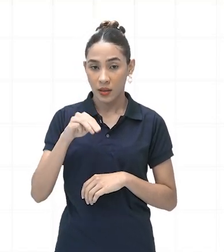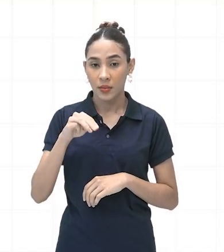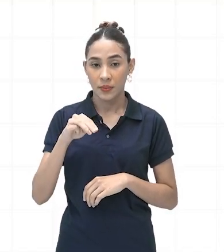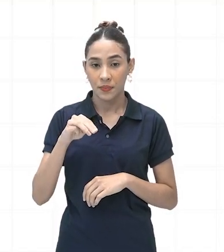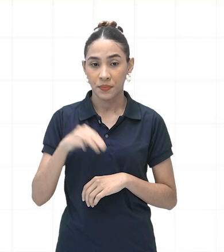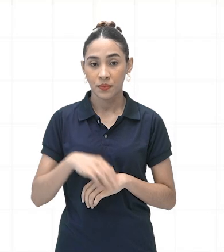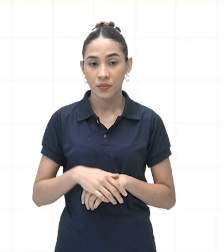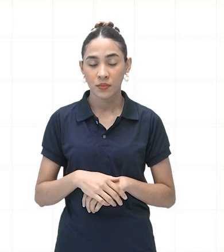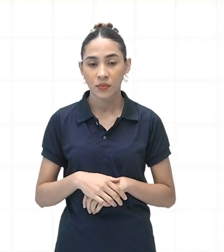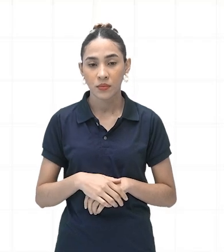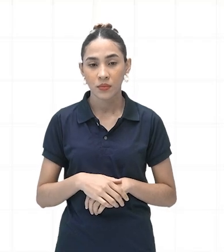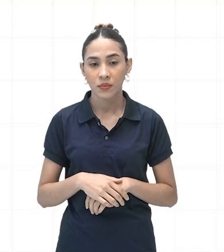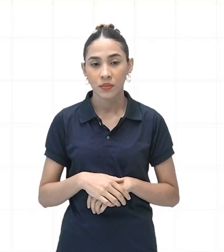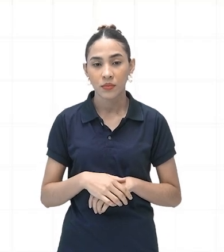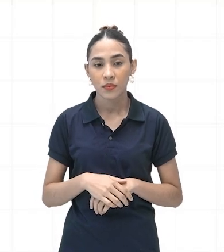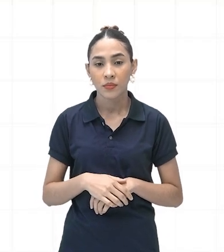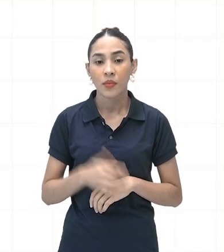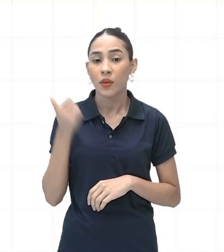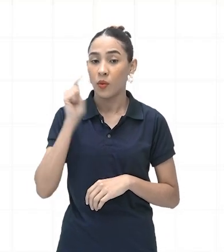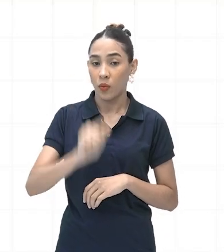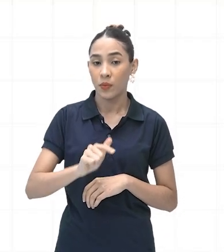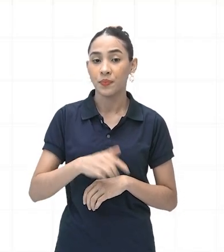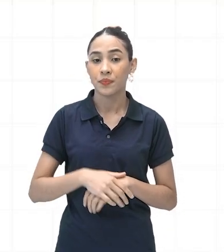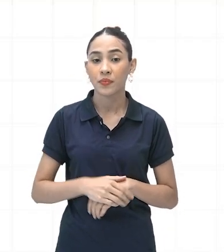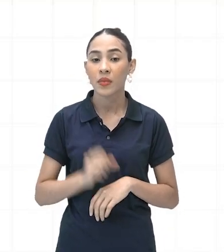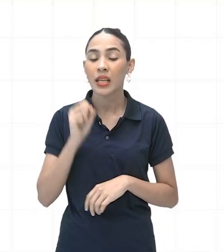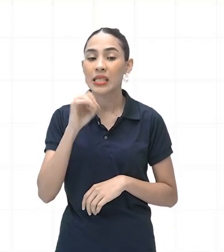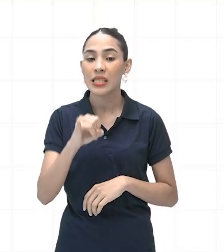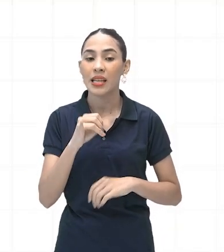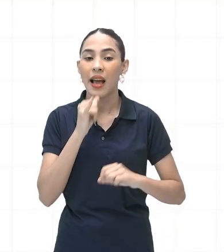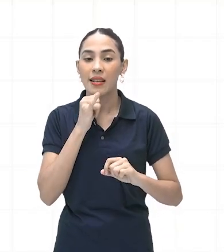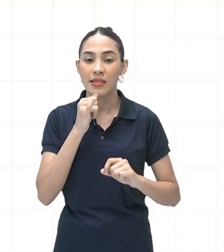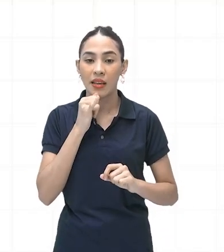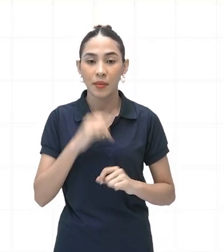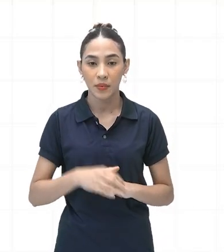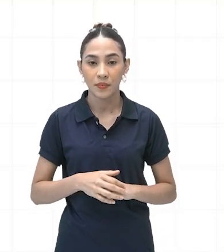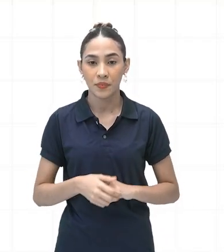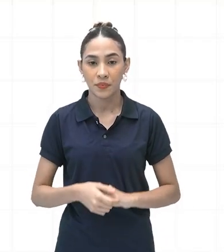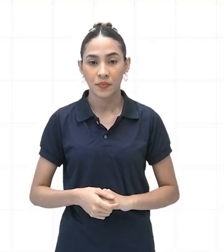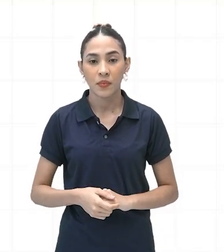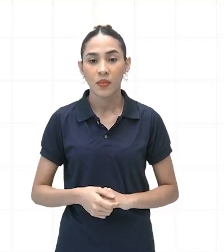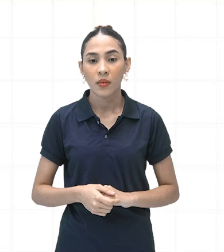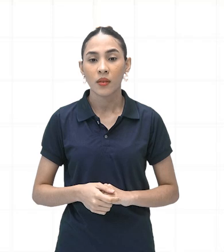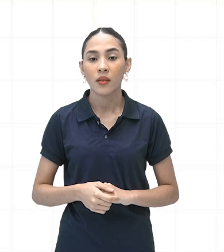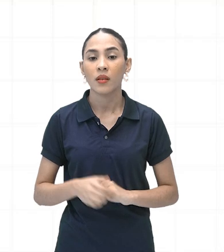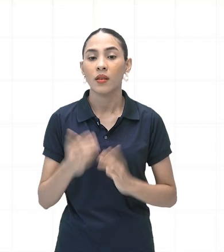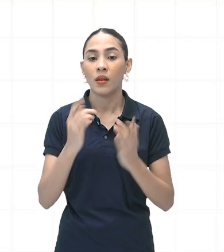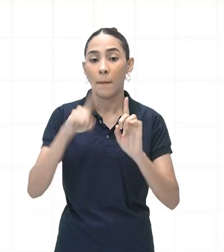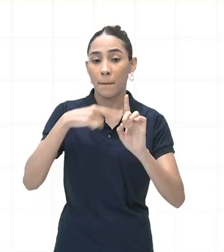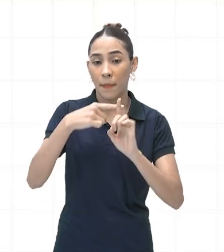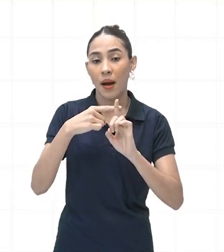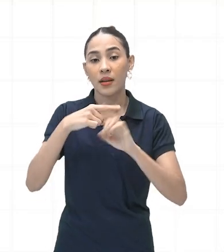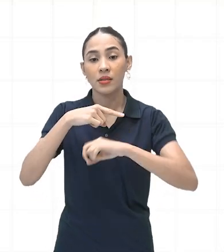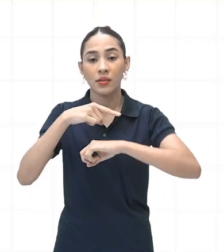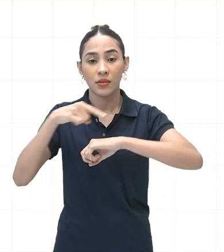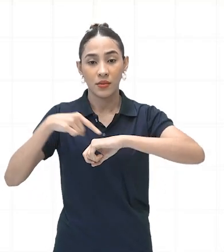distância percorrida. Vamos de novo. Se eu aumentar o tempo que eu vou dirigir,